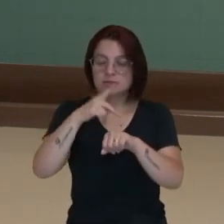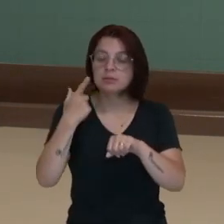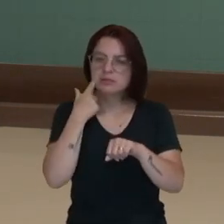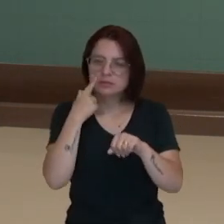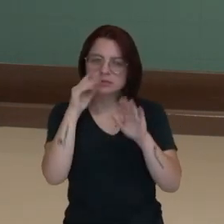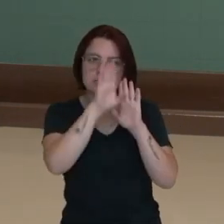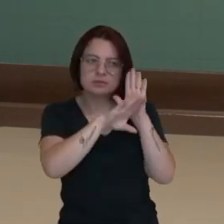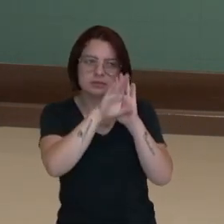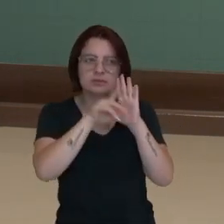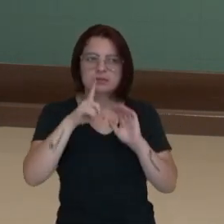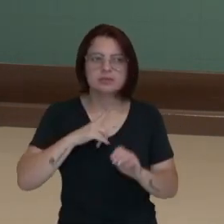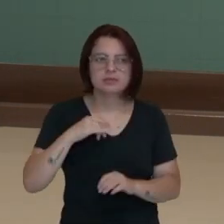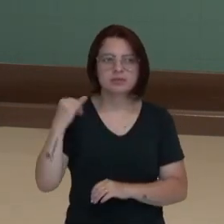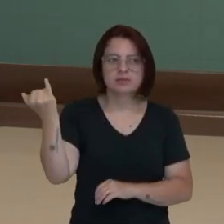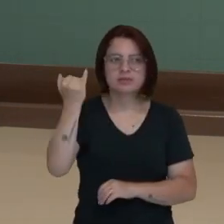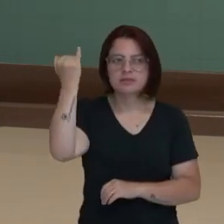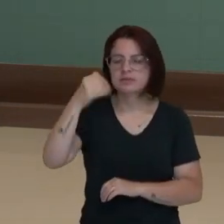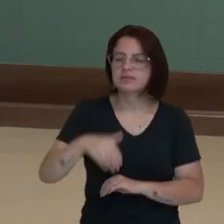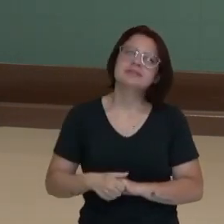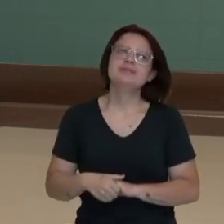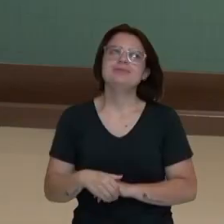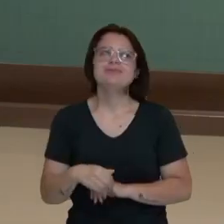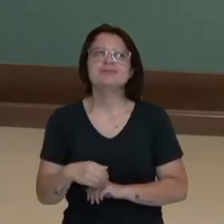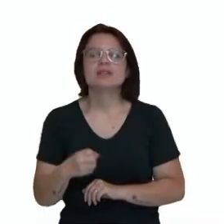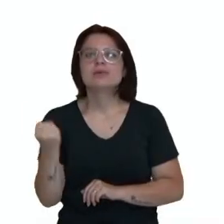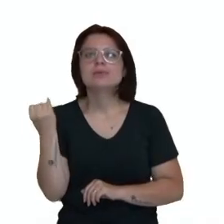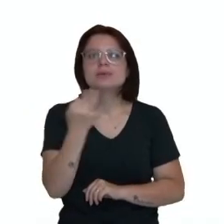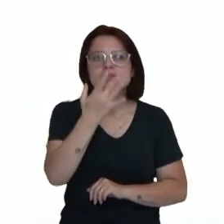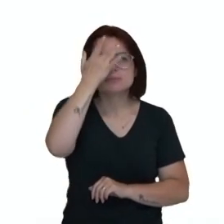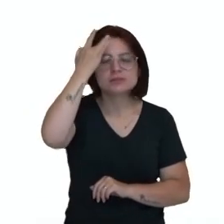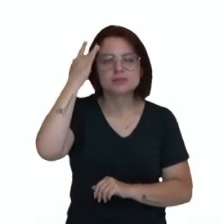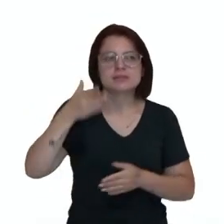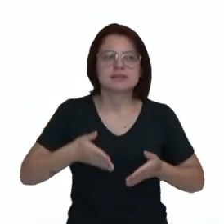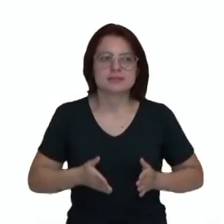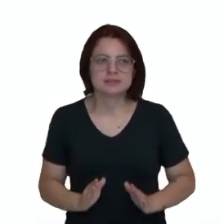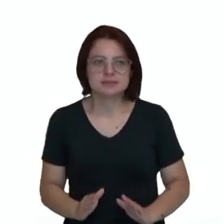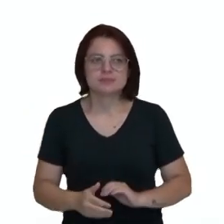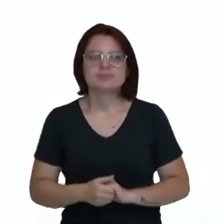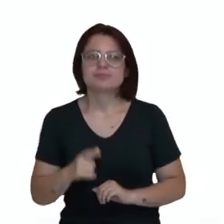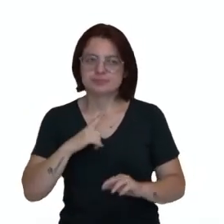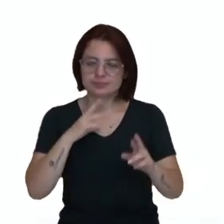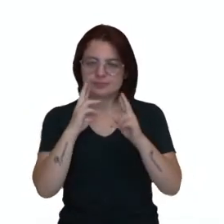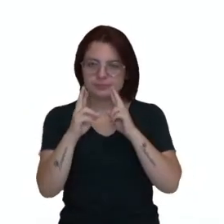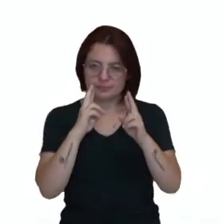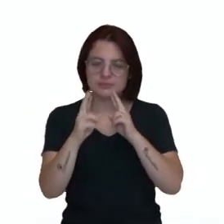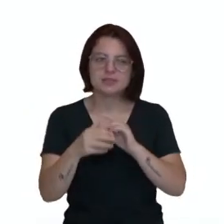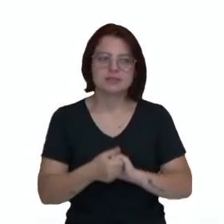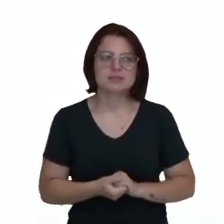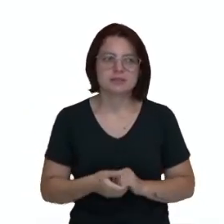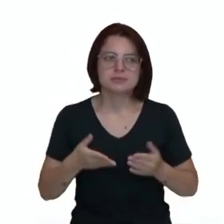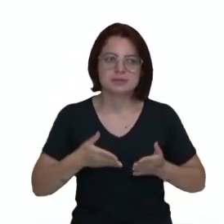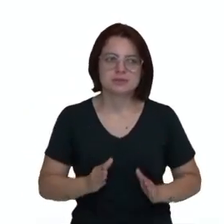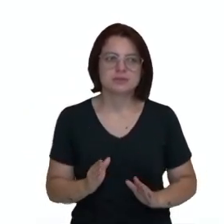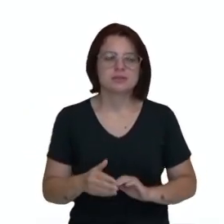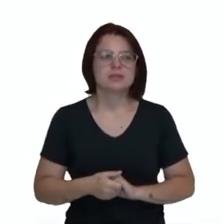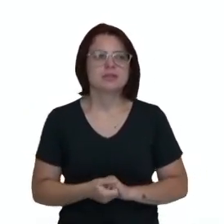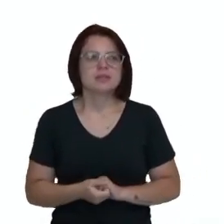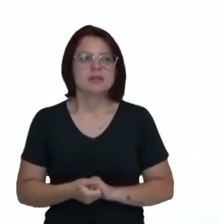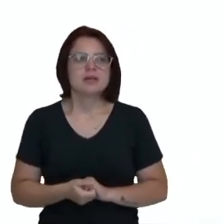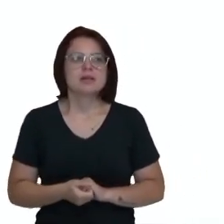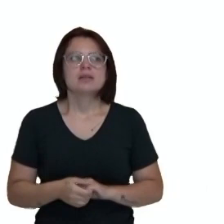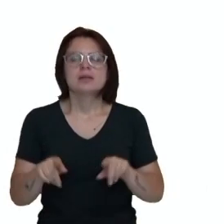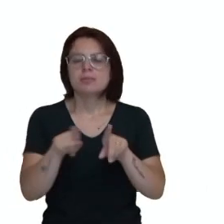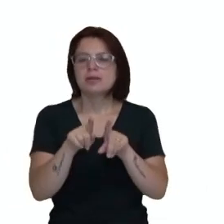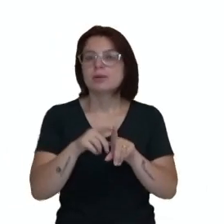são importantes de serem destacados é o conceito de taxa de natalidade, que está relacionado ao número de nascimentos para cada 1.000 habitantes,